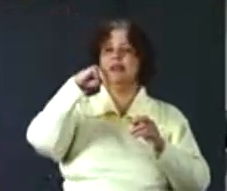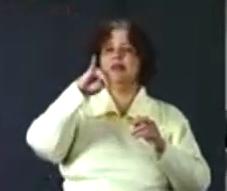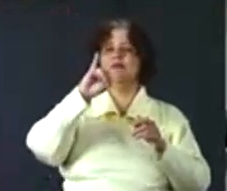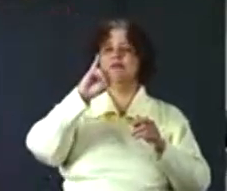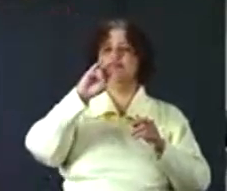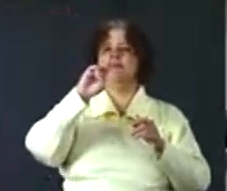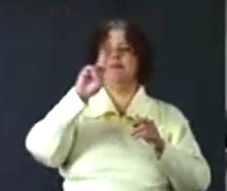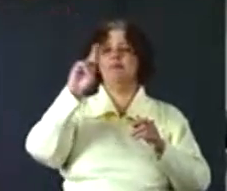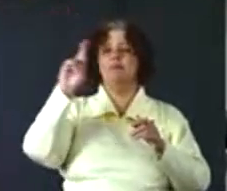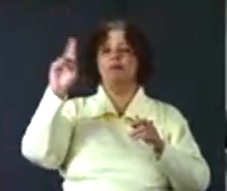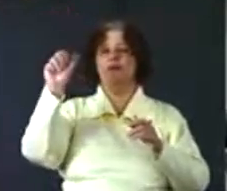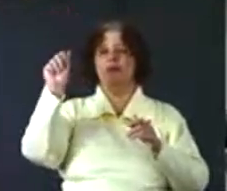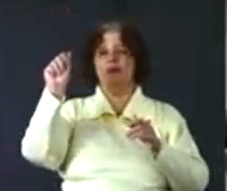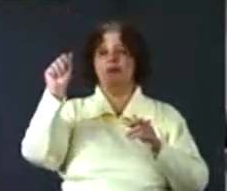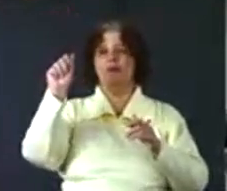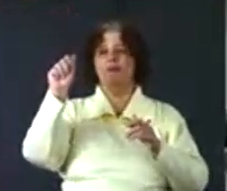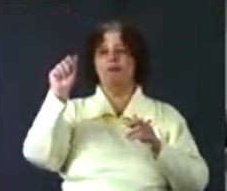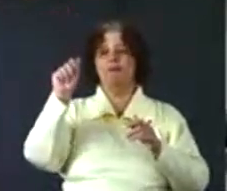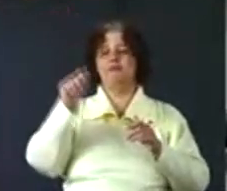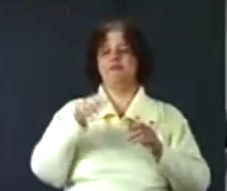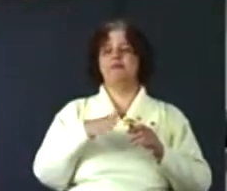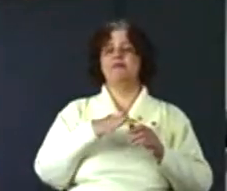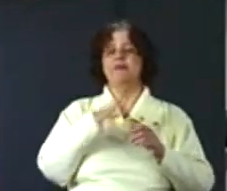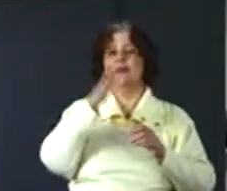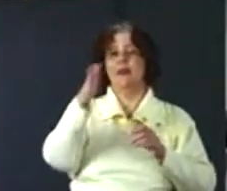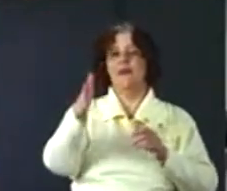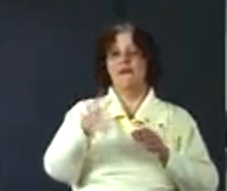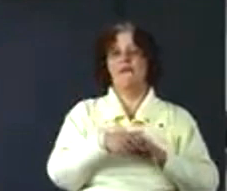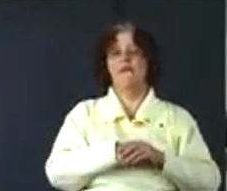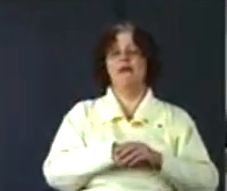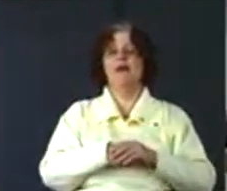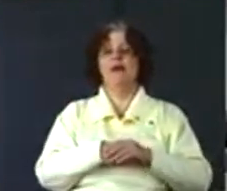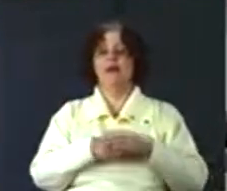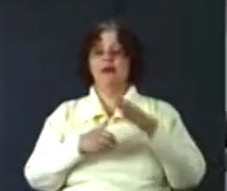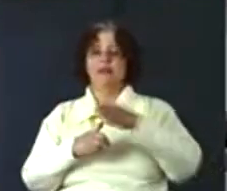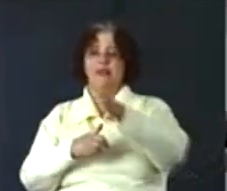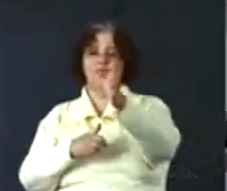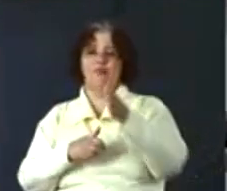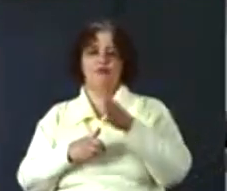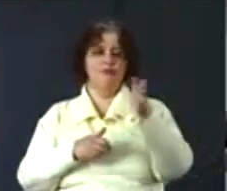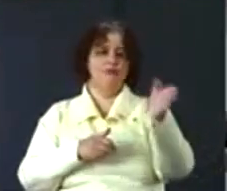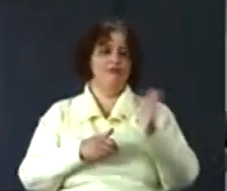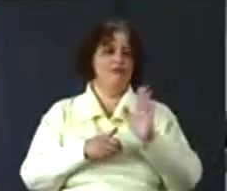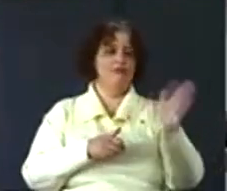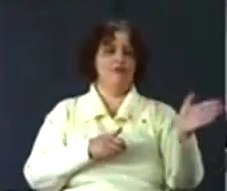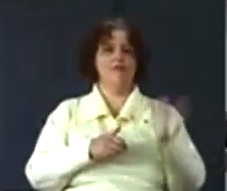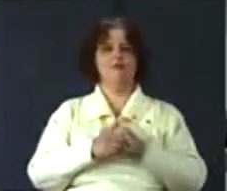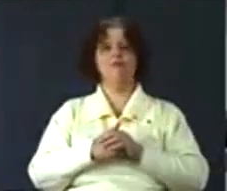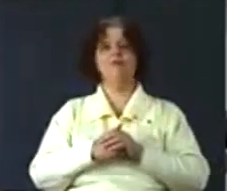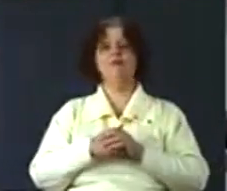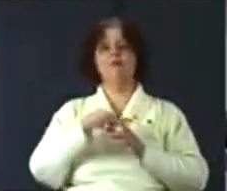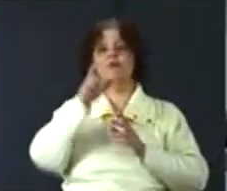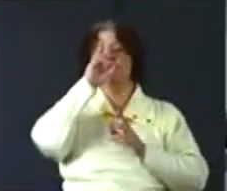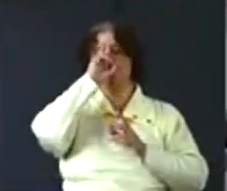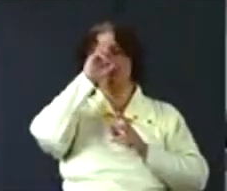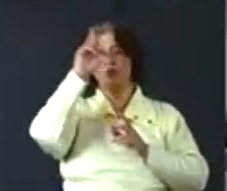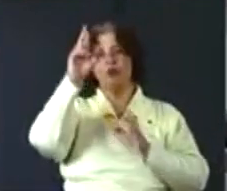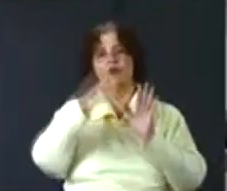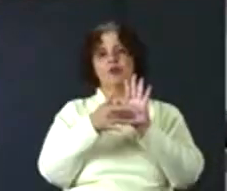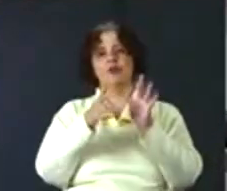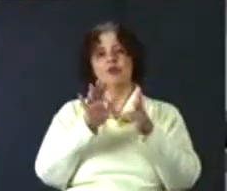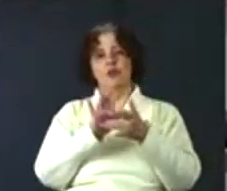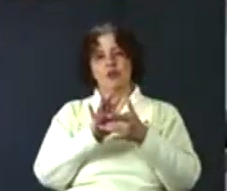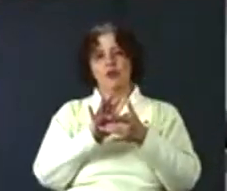de Esmirna, mas a Éfeso, a Pérgamo, Tiatira, Sardes, Filadélfia e Laodiceia, é que o Senhor Jesus, é Ele quem